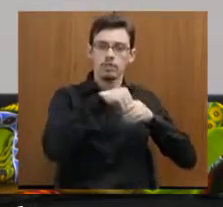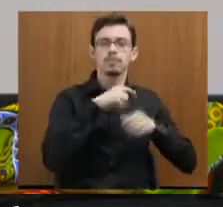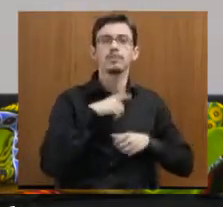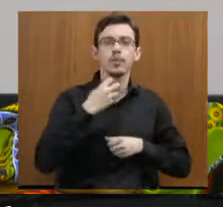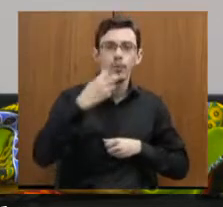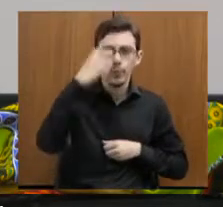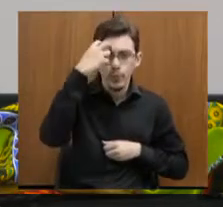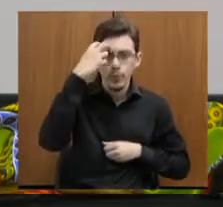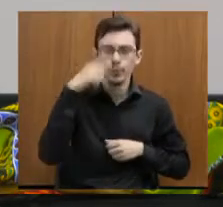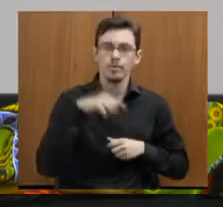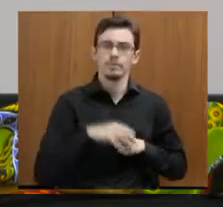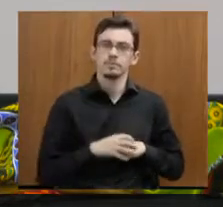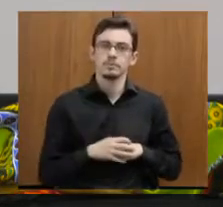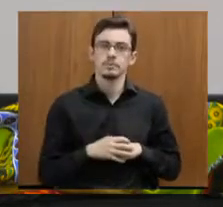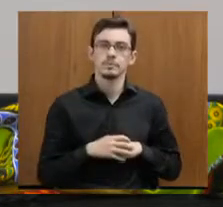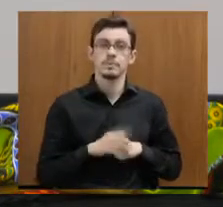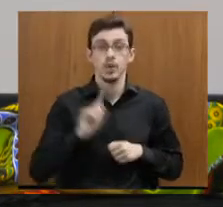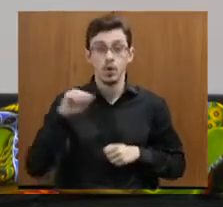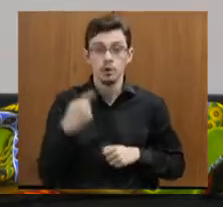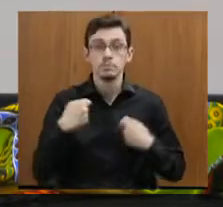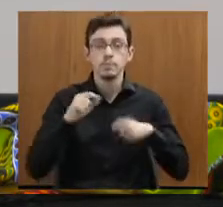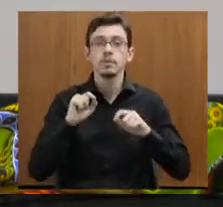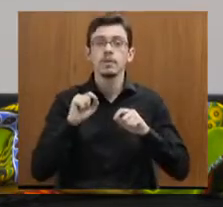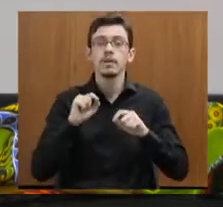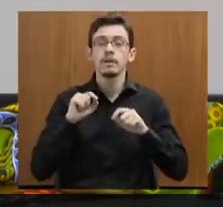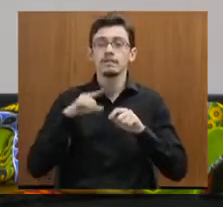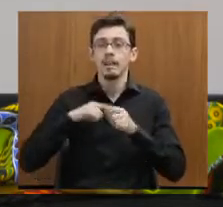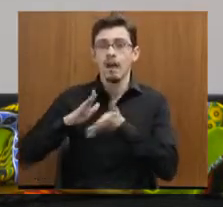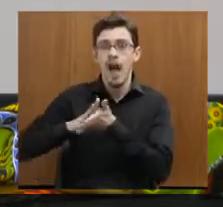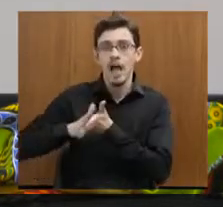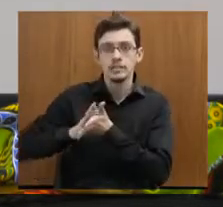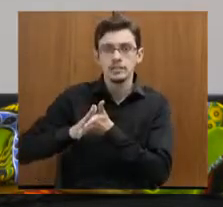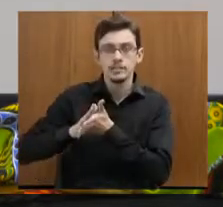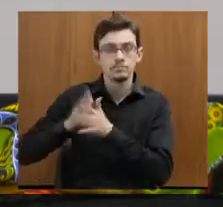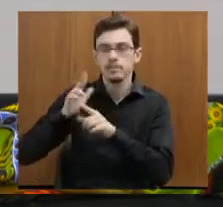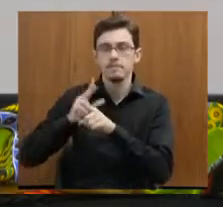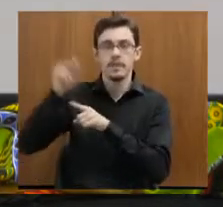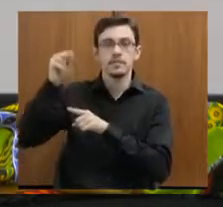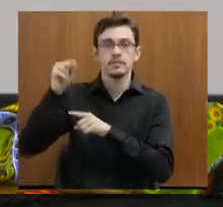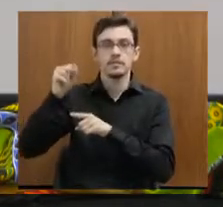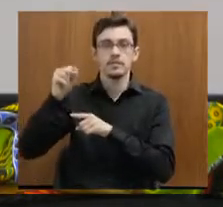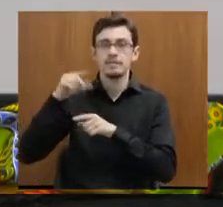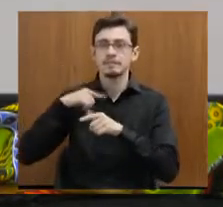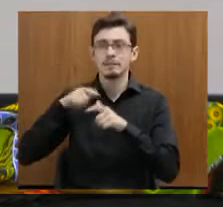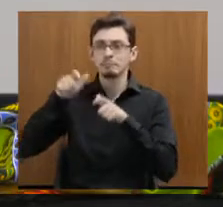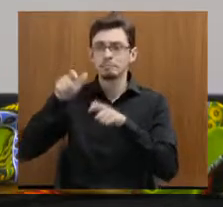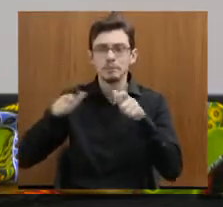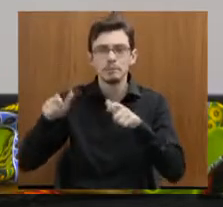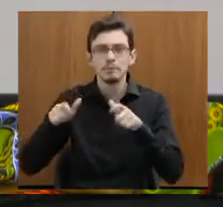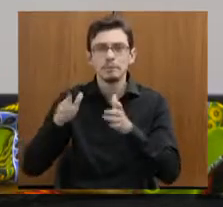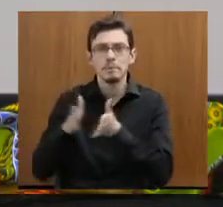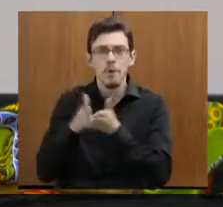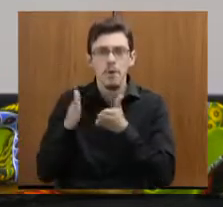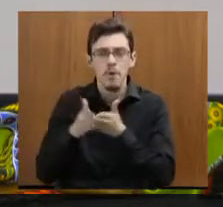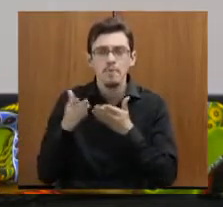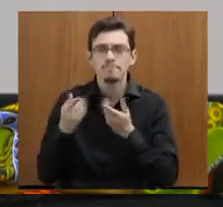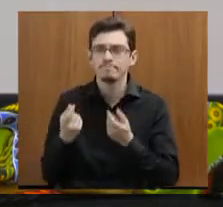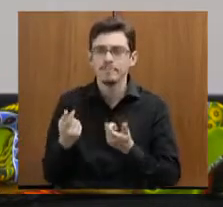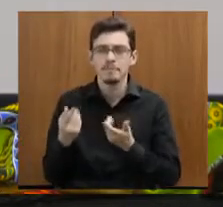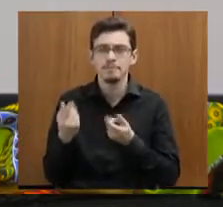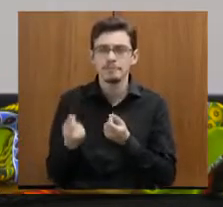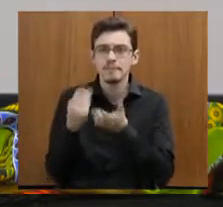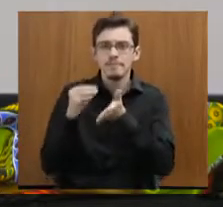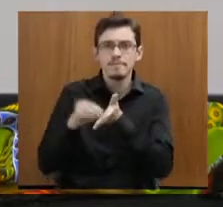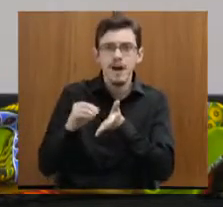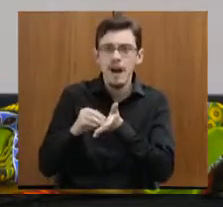é preciso que a gente possa superar a situação de vulnerabilidade socioeconômica que atinge a